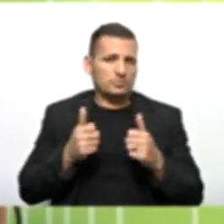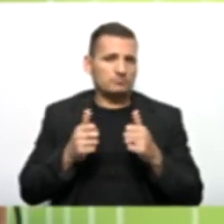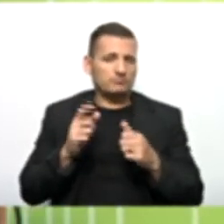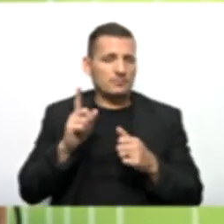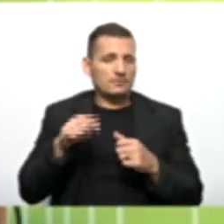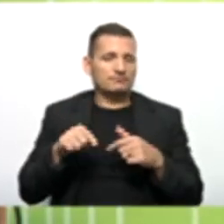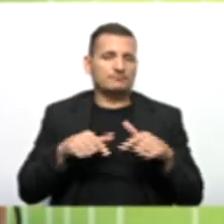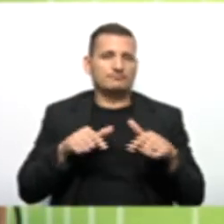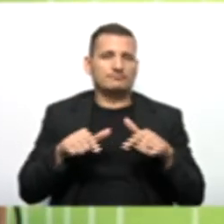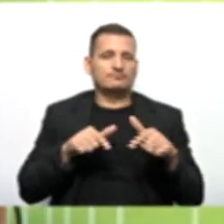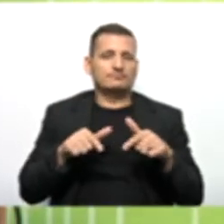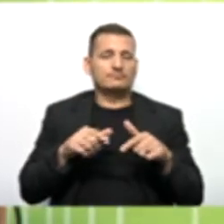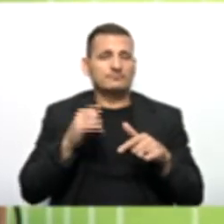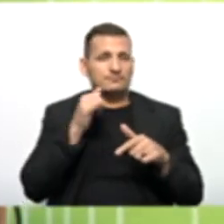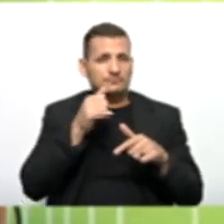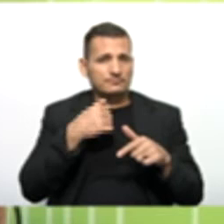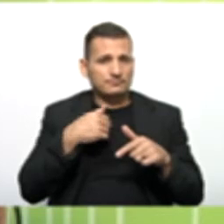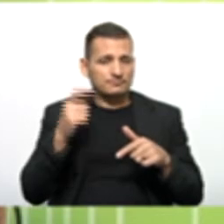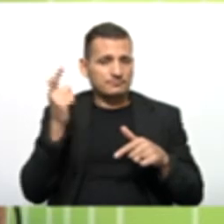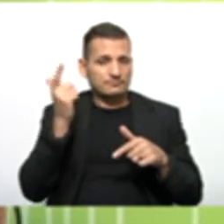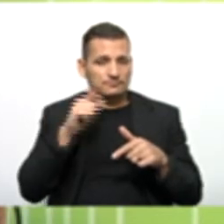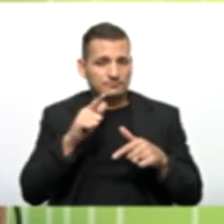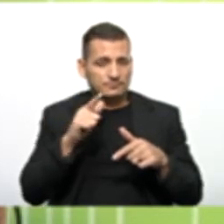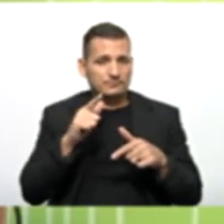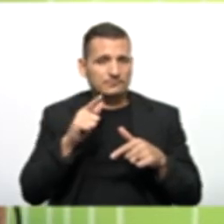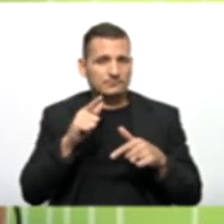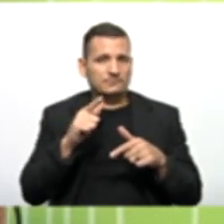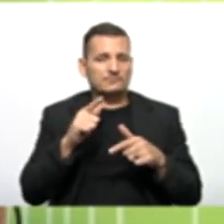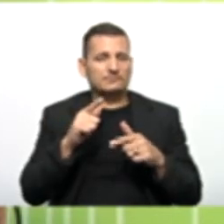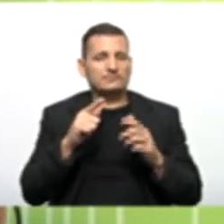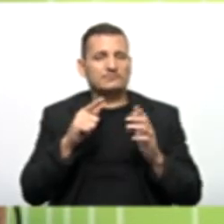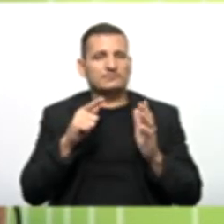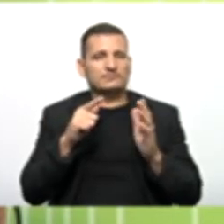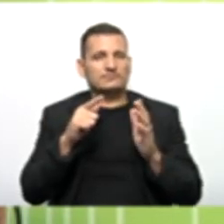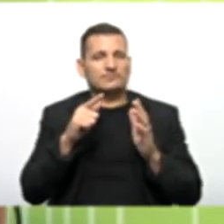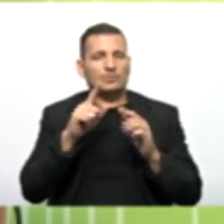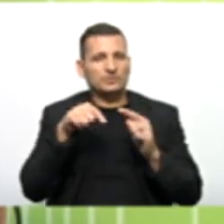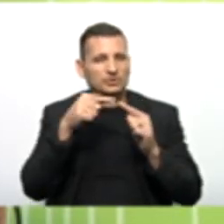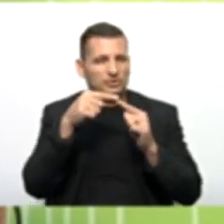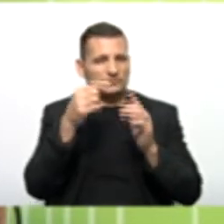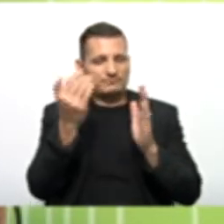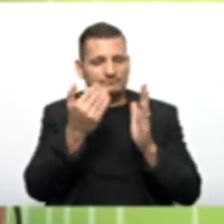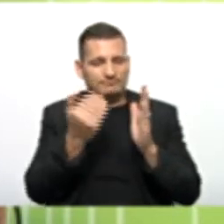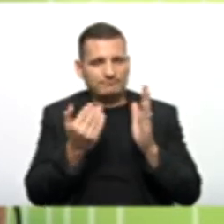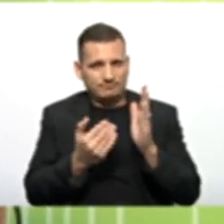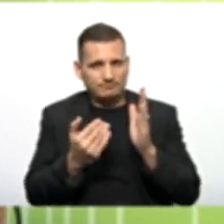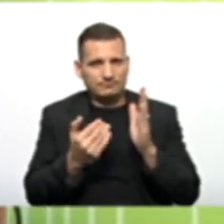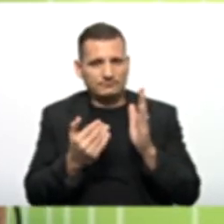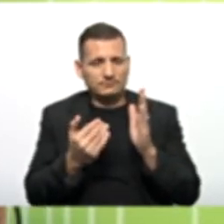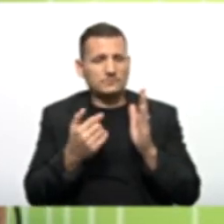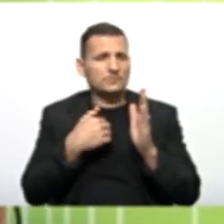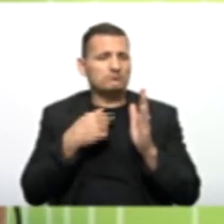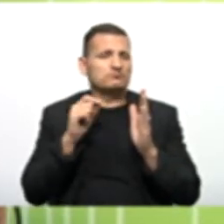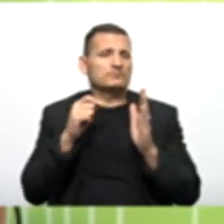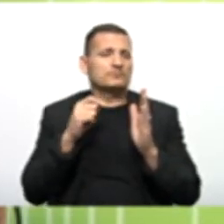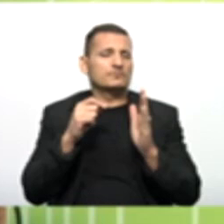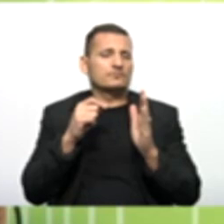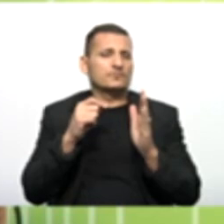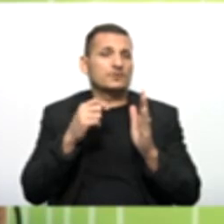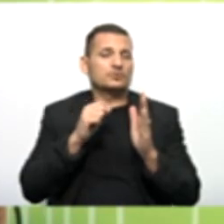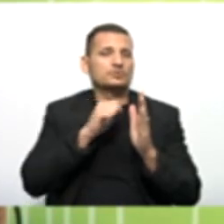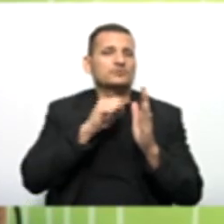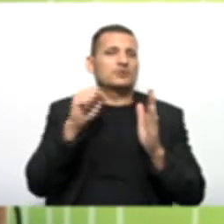trabalha. Então, se eu conseguir atingir essas métricas, eu posso dizer que o meu sucesso foi garantido na